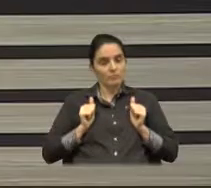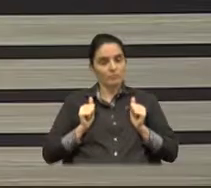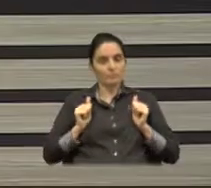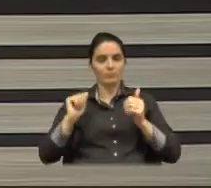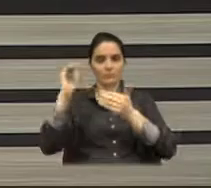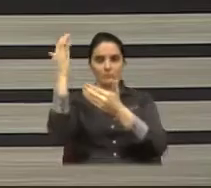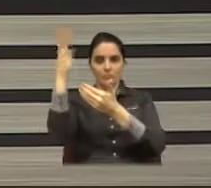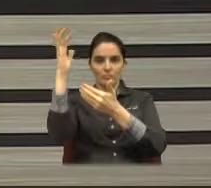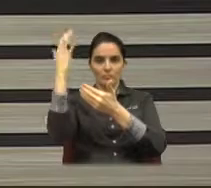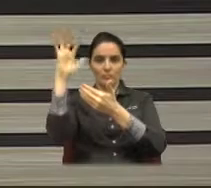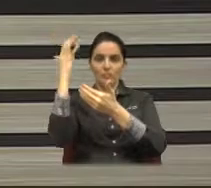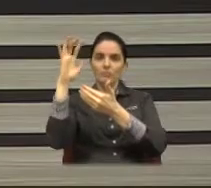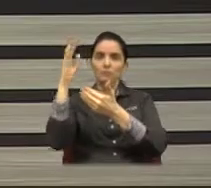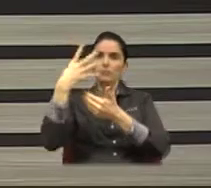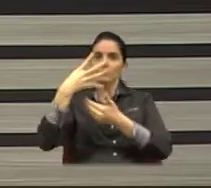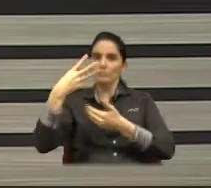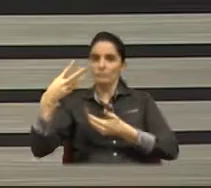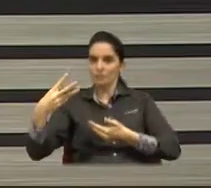número